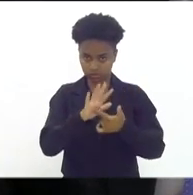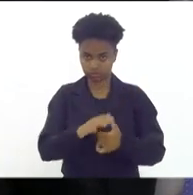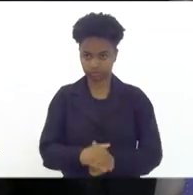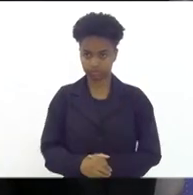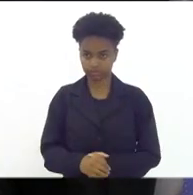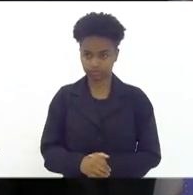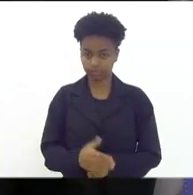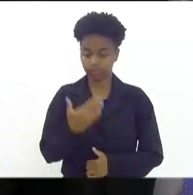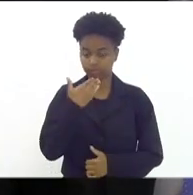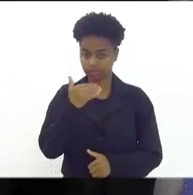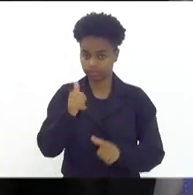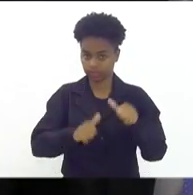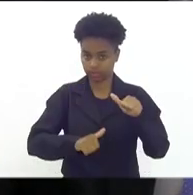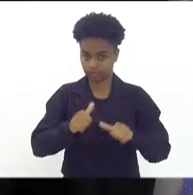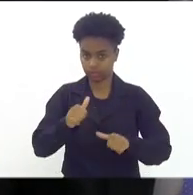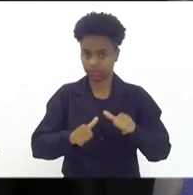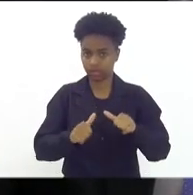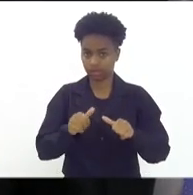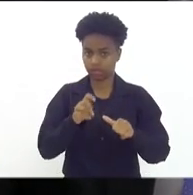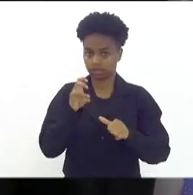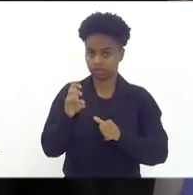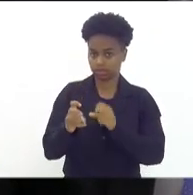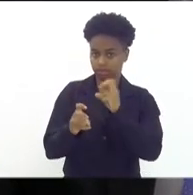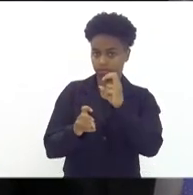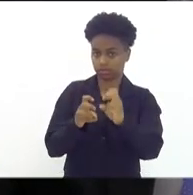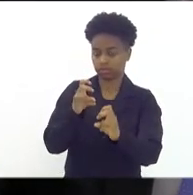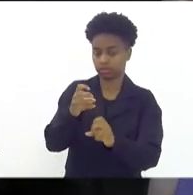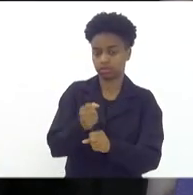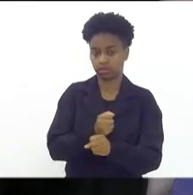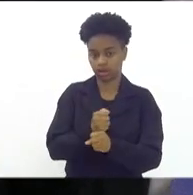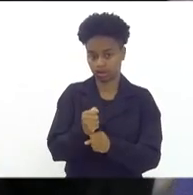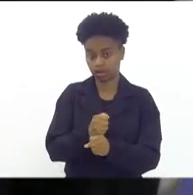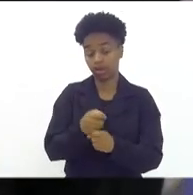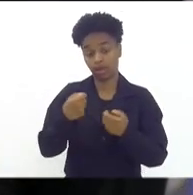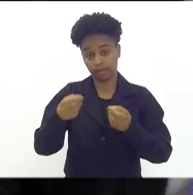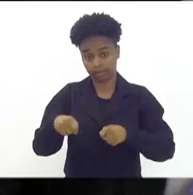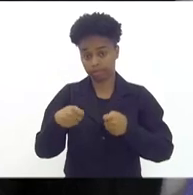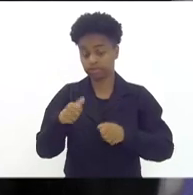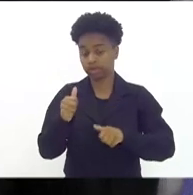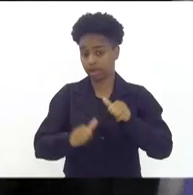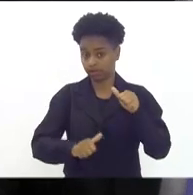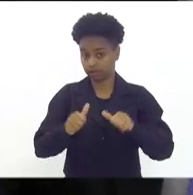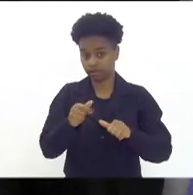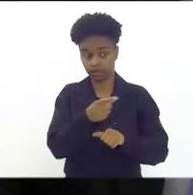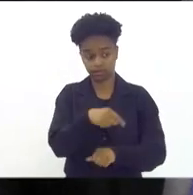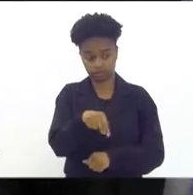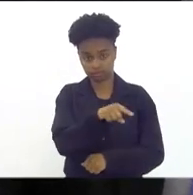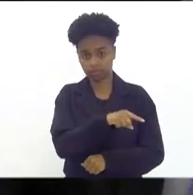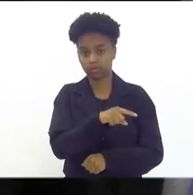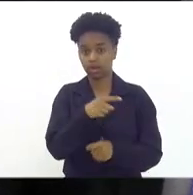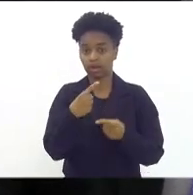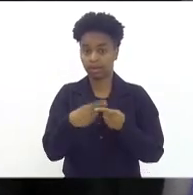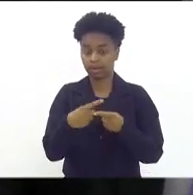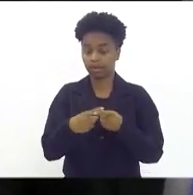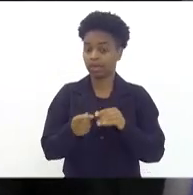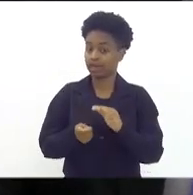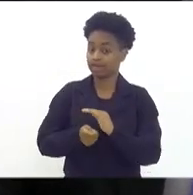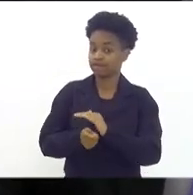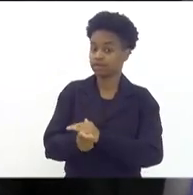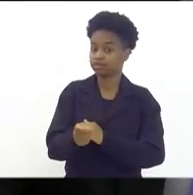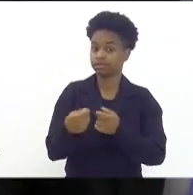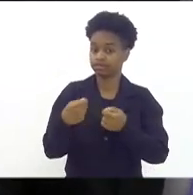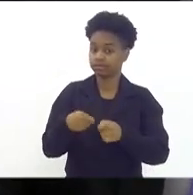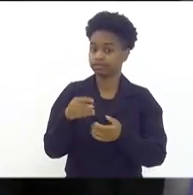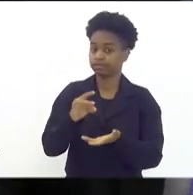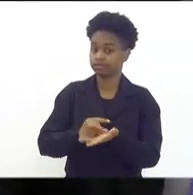o pedido de revisão com penal que é necessário que seja avaliado por vossas excelências para que esse investimento seja